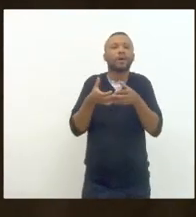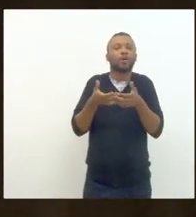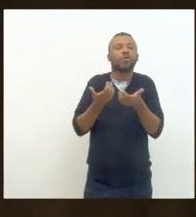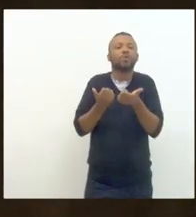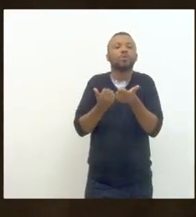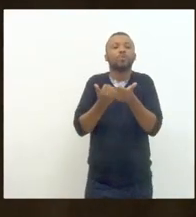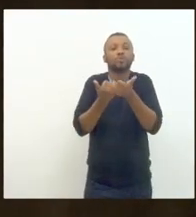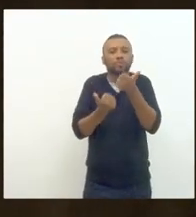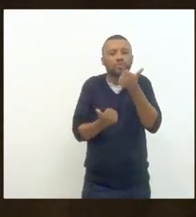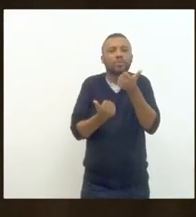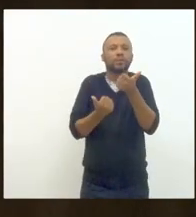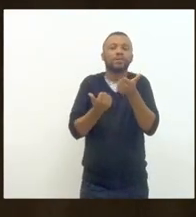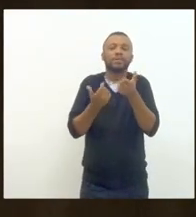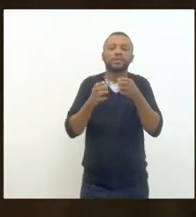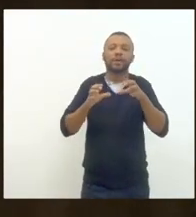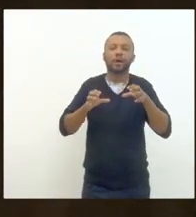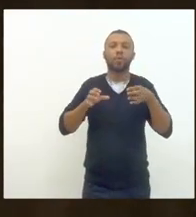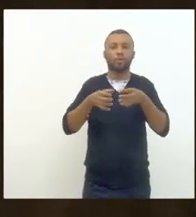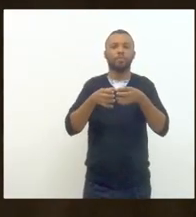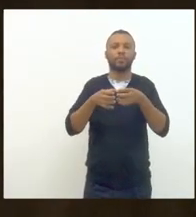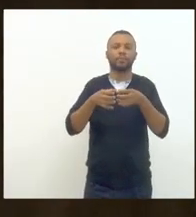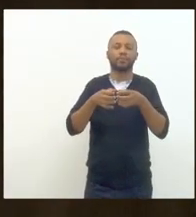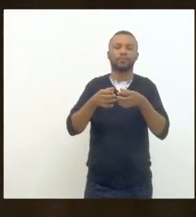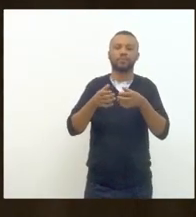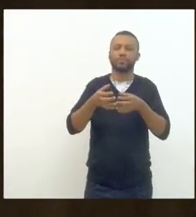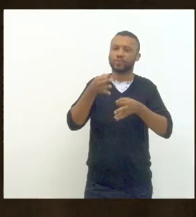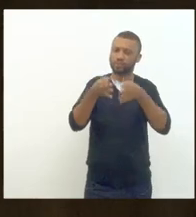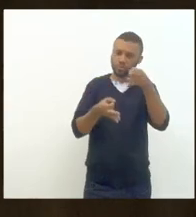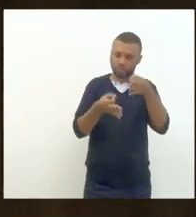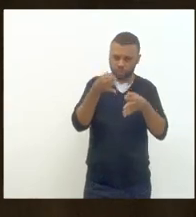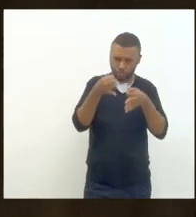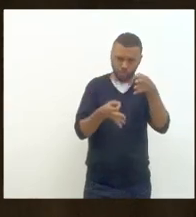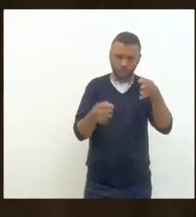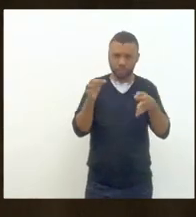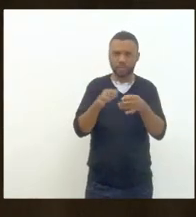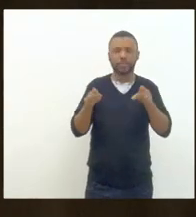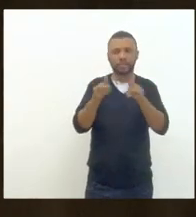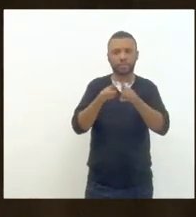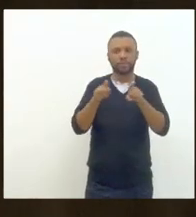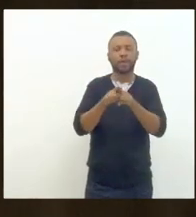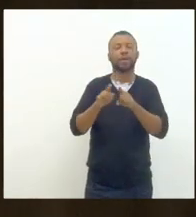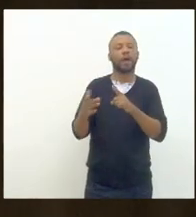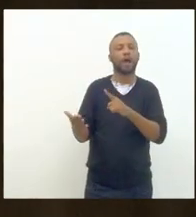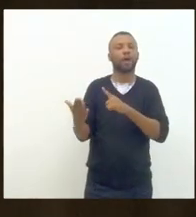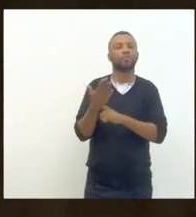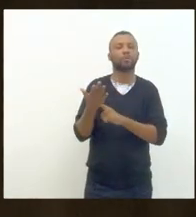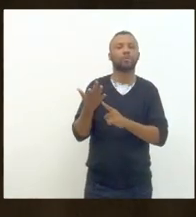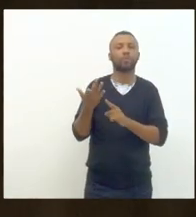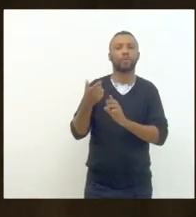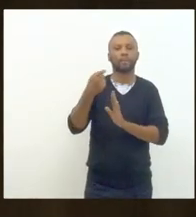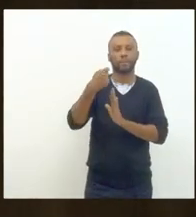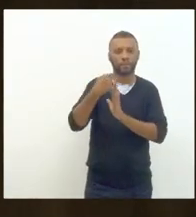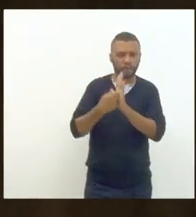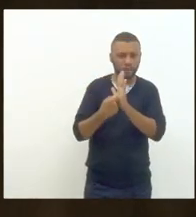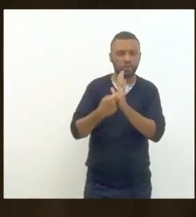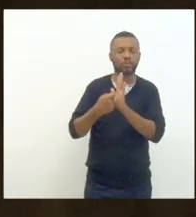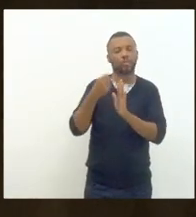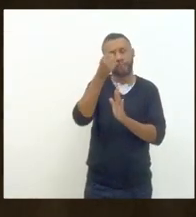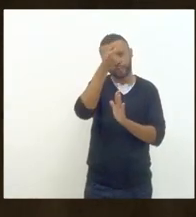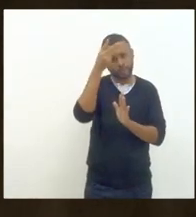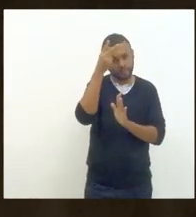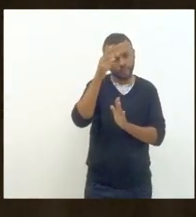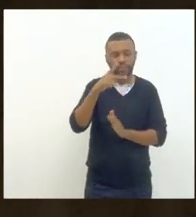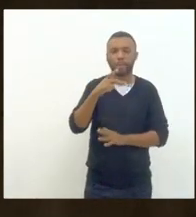substitutivo da Comissão de Justiça, que também incluiu no projeto o município de Patinho do